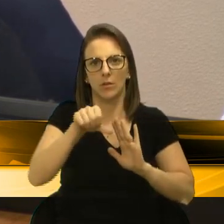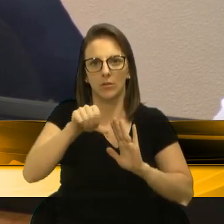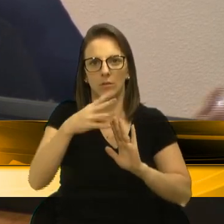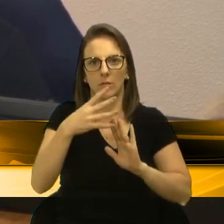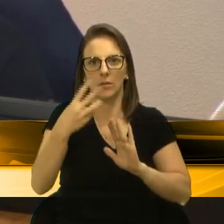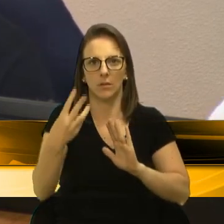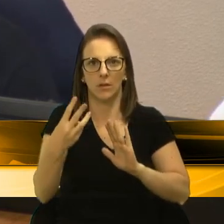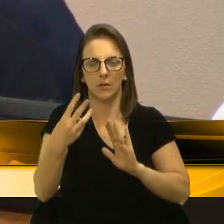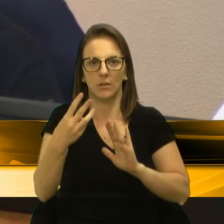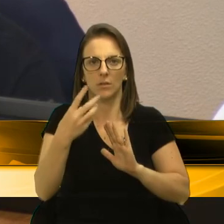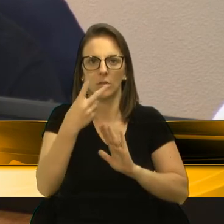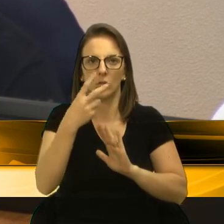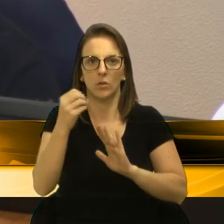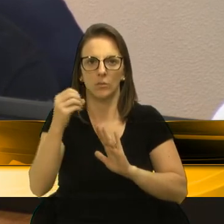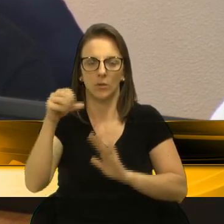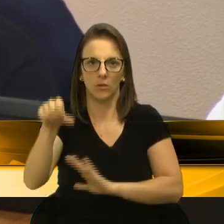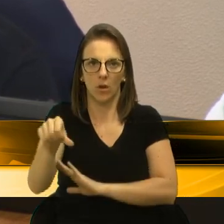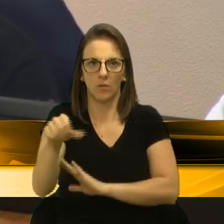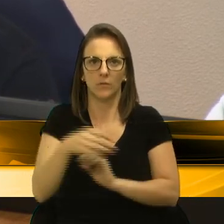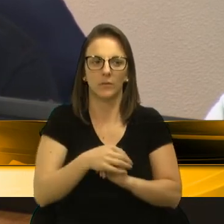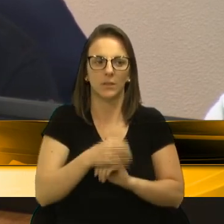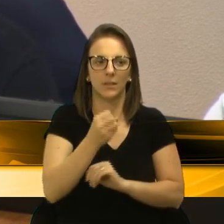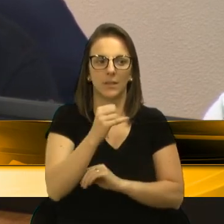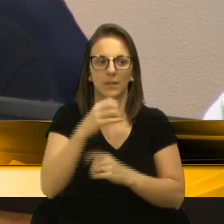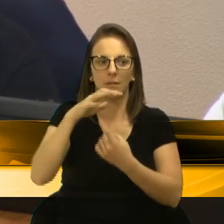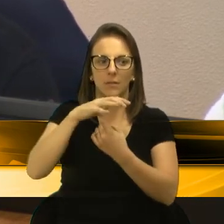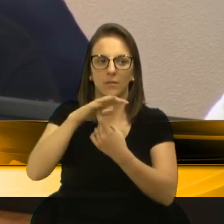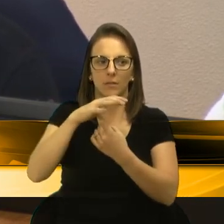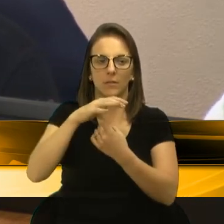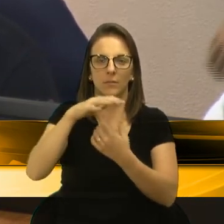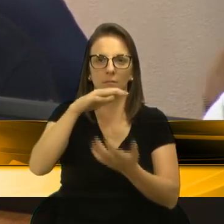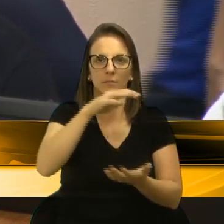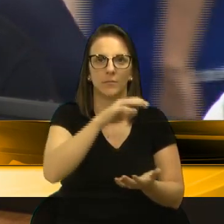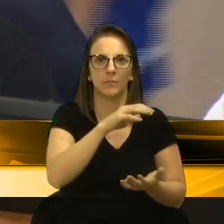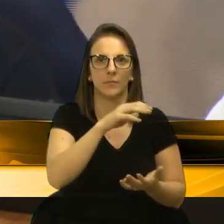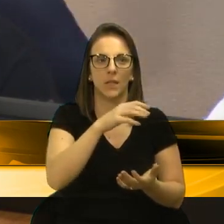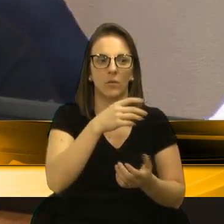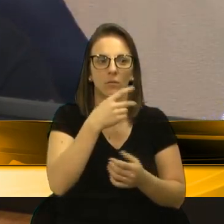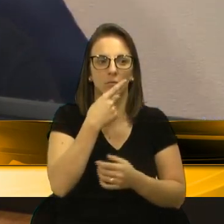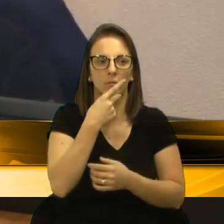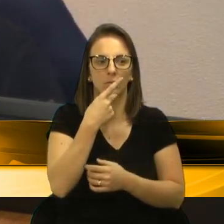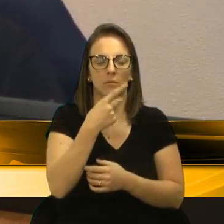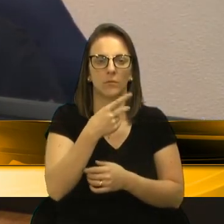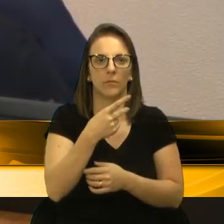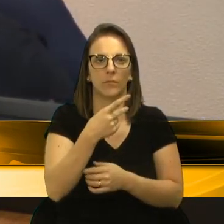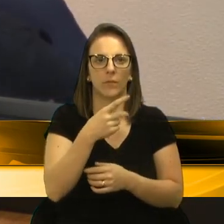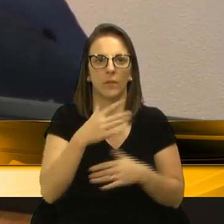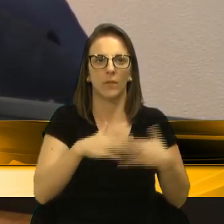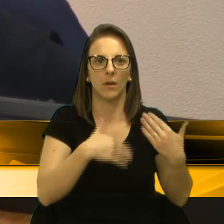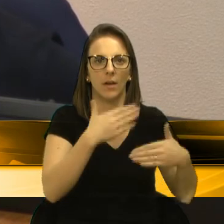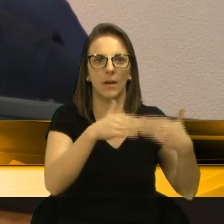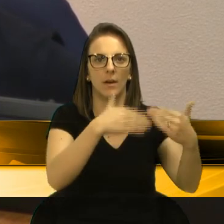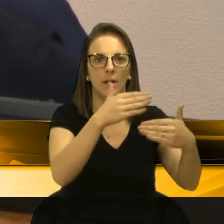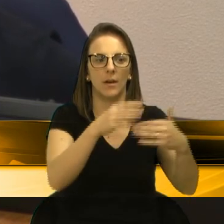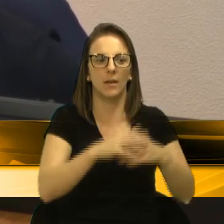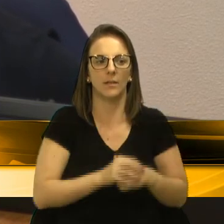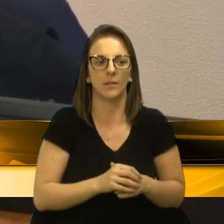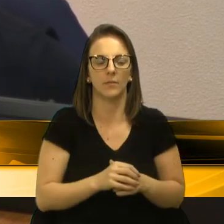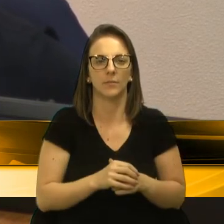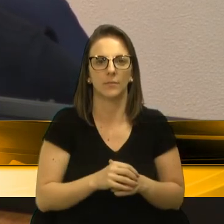50.943/2009. 3. No caso de heliportos, demonstração da necessidade justificativa para o horário de funcionamento. Redação acrescida pelo Decreto